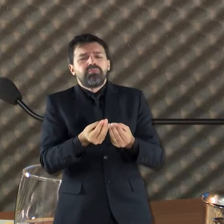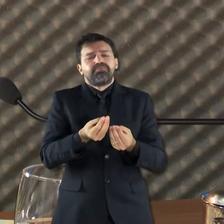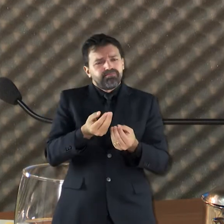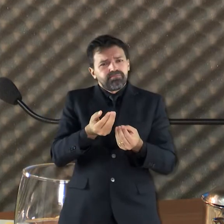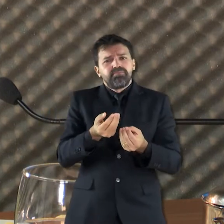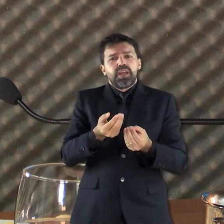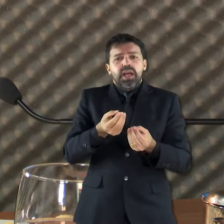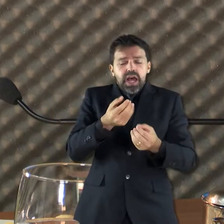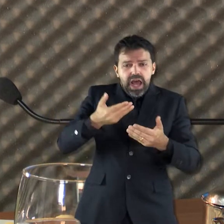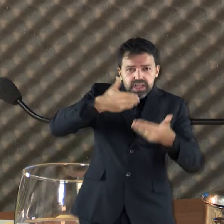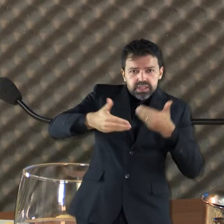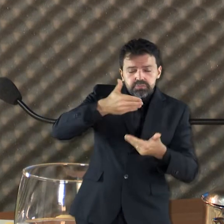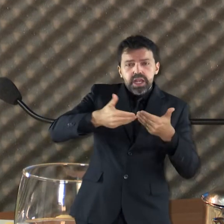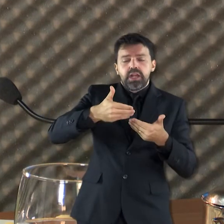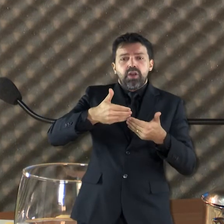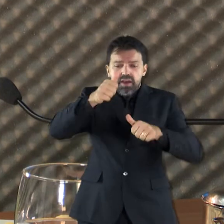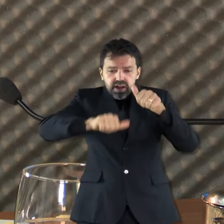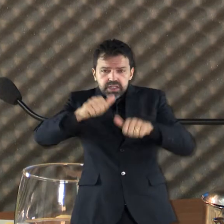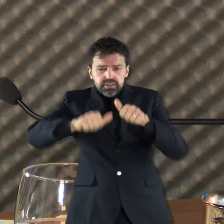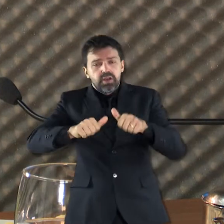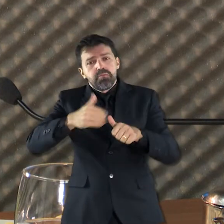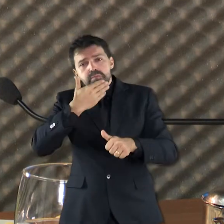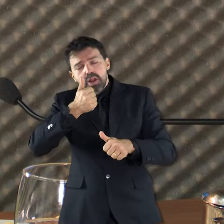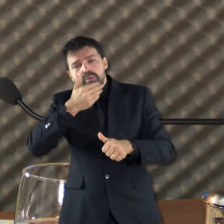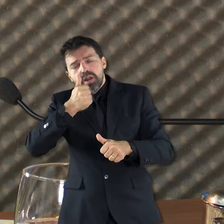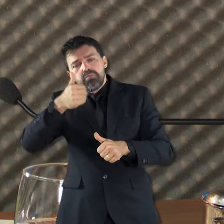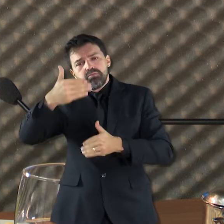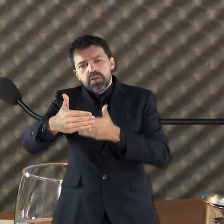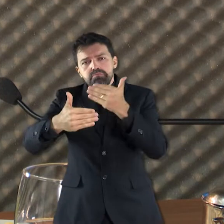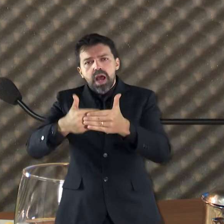frente. Aí o diagnóstico foi melhorando. Eu fiz